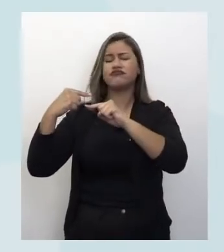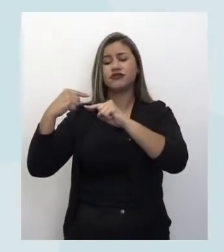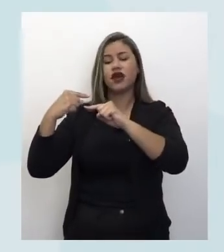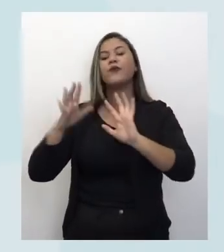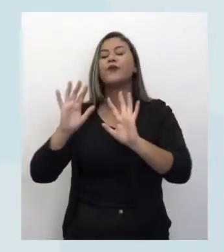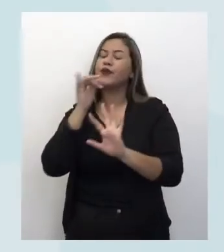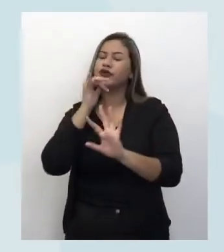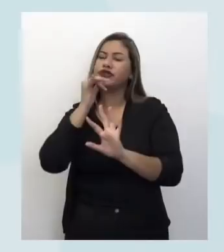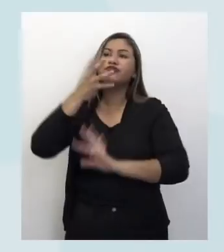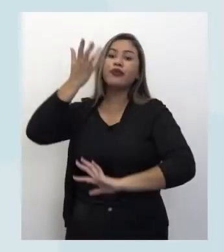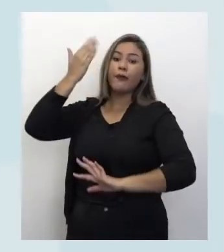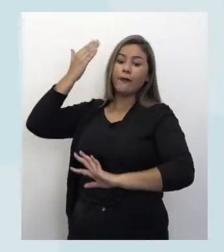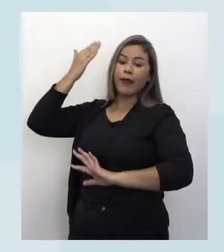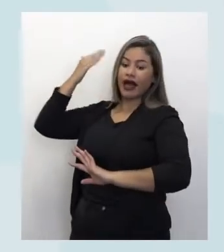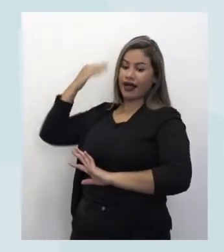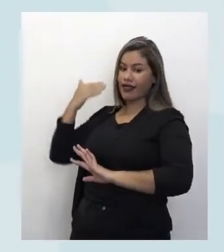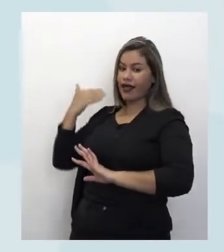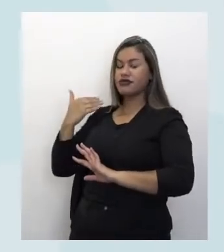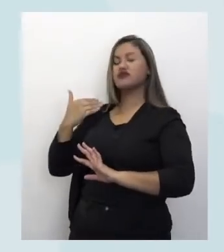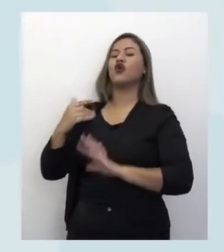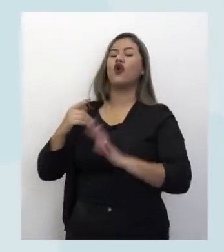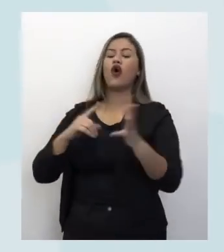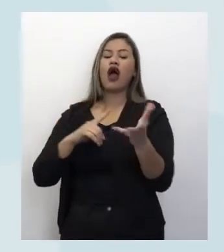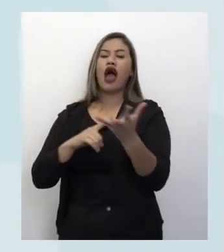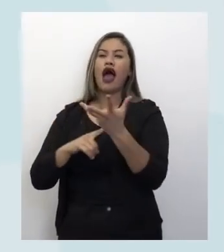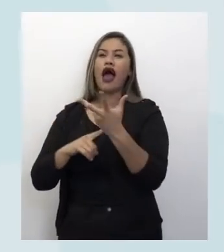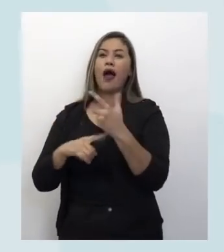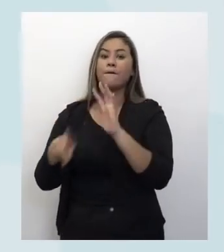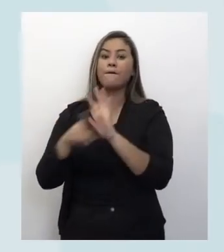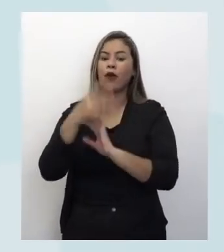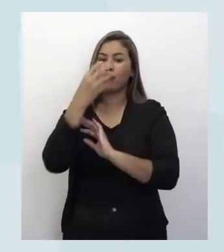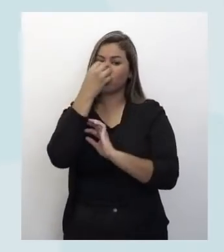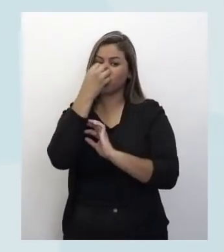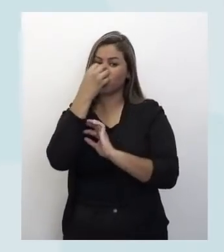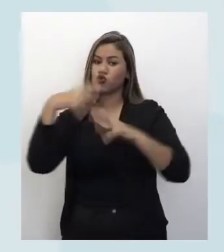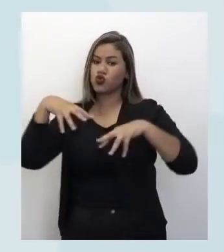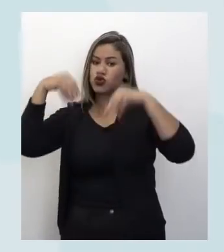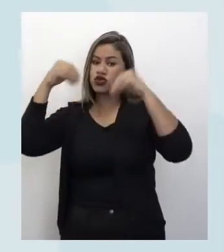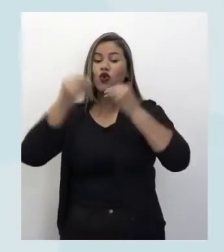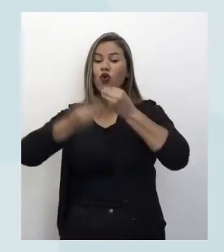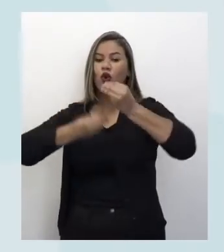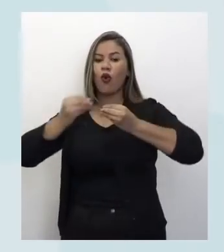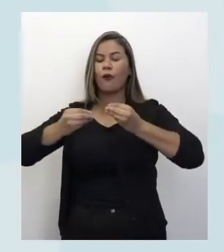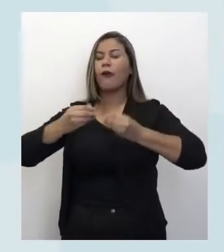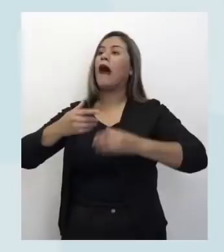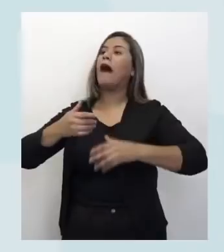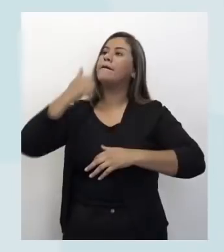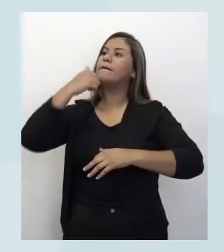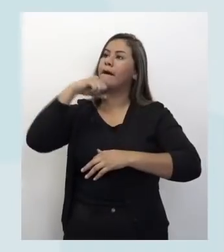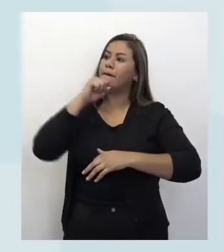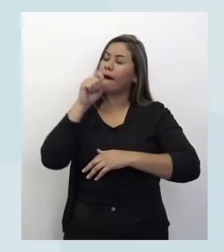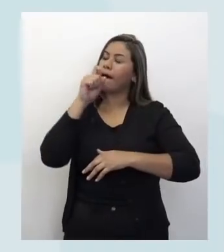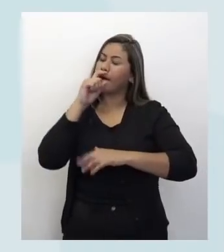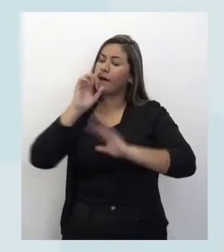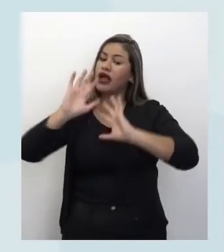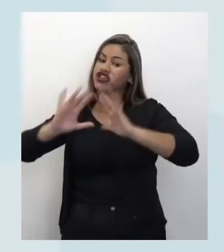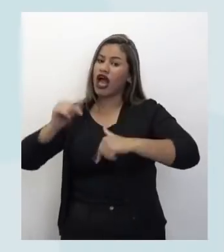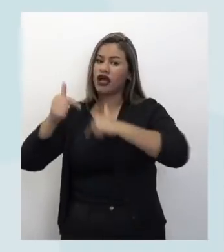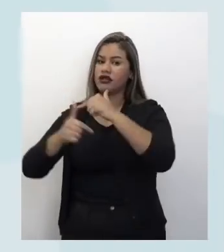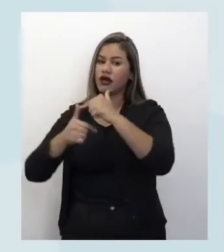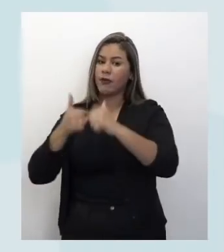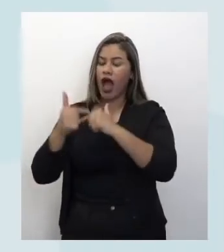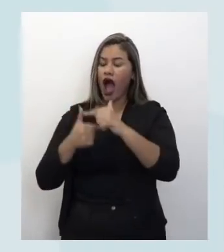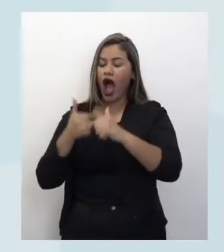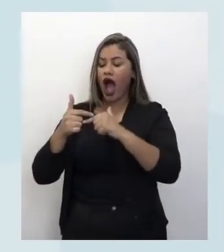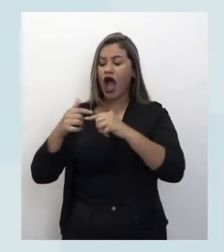muito antigamente, a arte circense era ensinada de pai para filho. Então você nascia dentro do circo, você aprendia as coisas do circo. Quem não nascia no